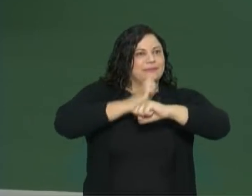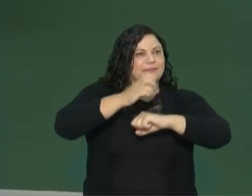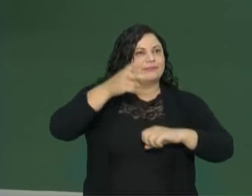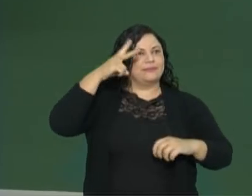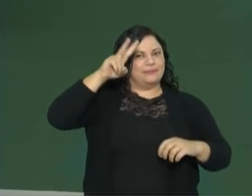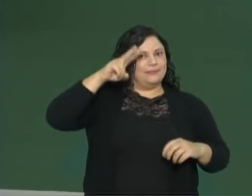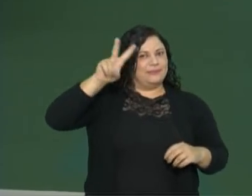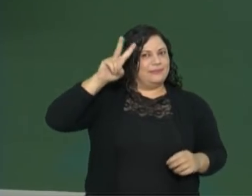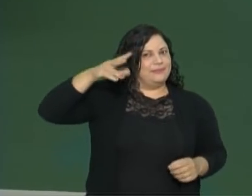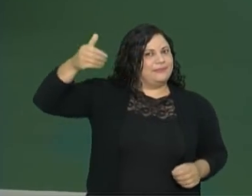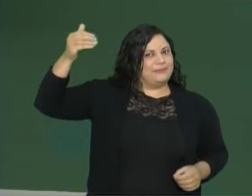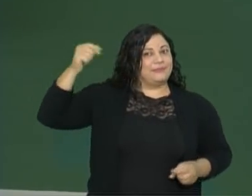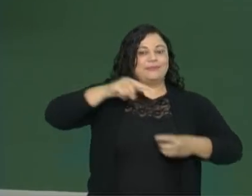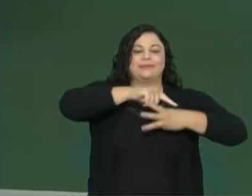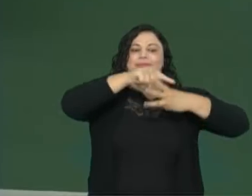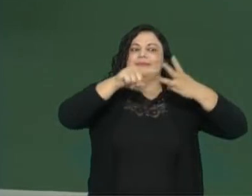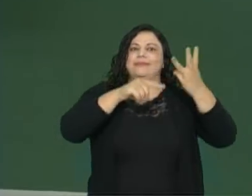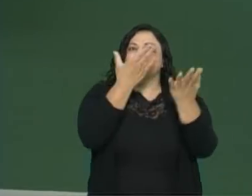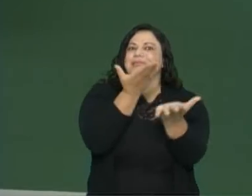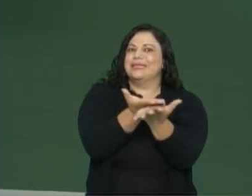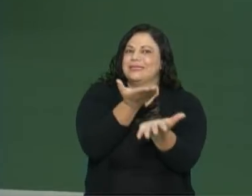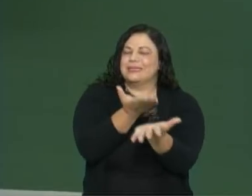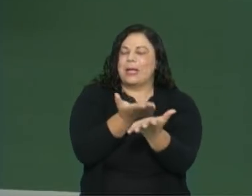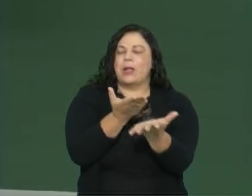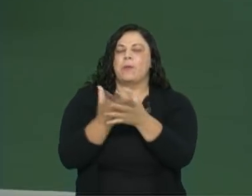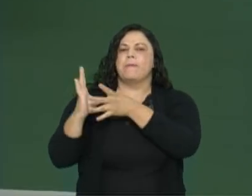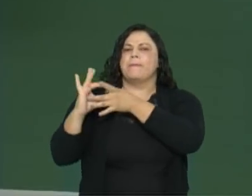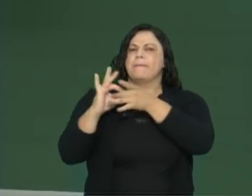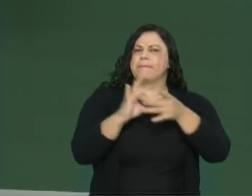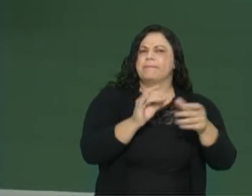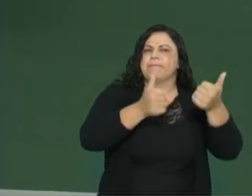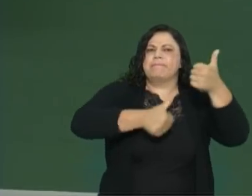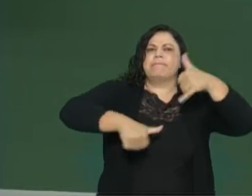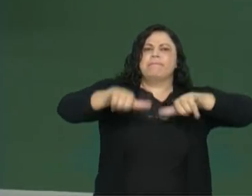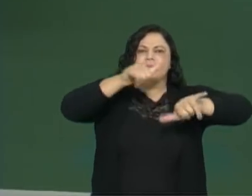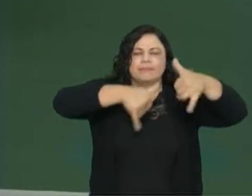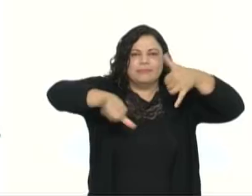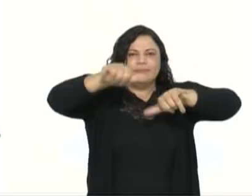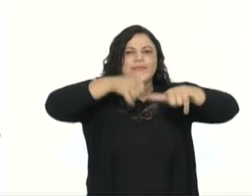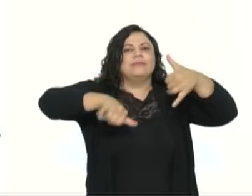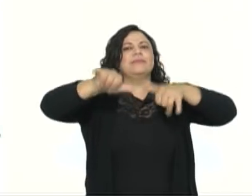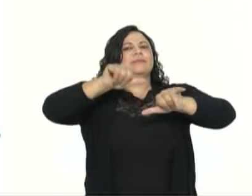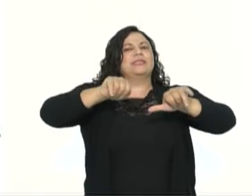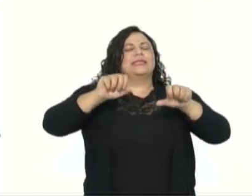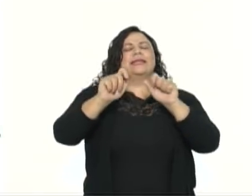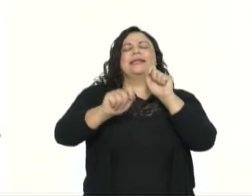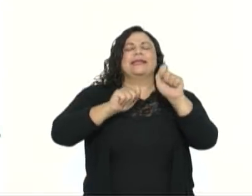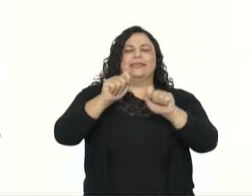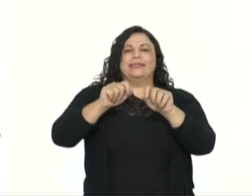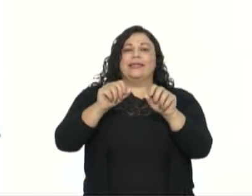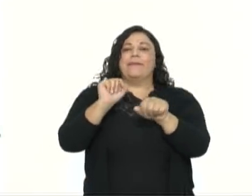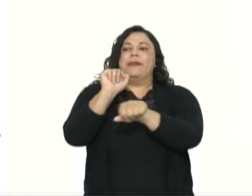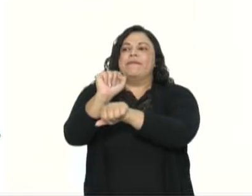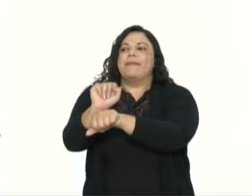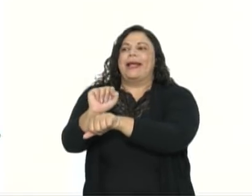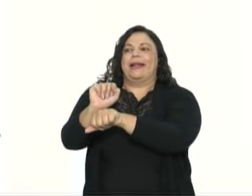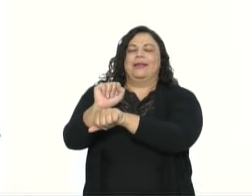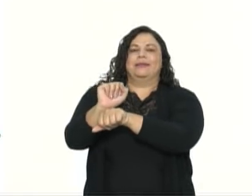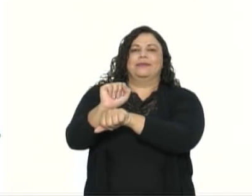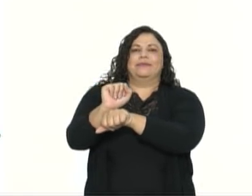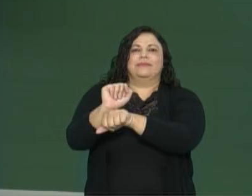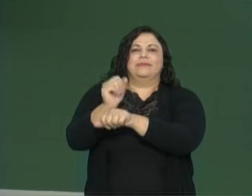as 3 aulas da semana. Olá, ligações químicas, sempre buscando estabilidade. O que eles querem? Regra do